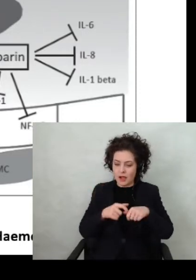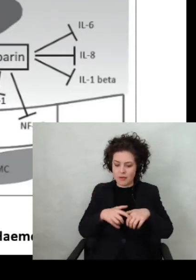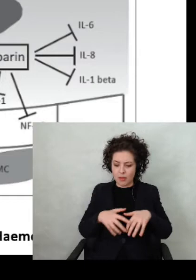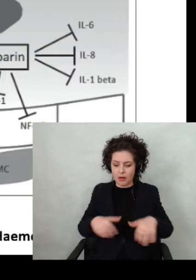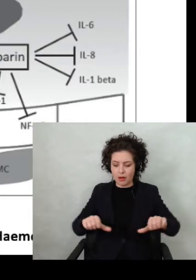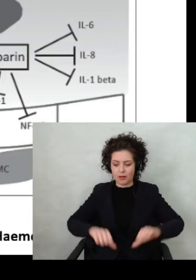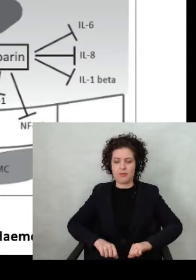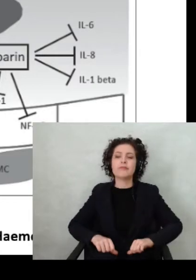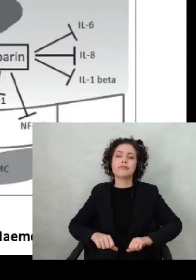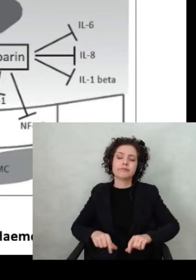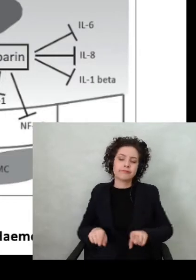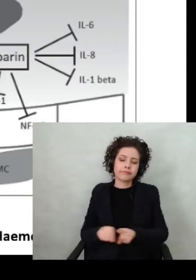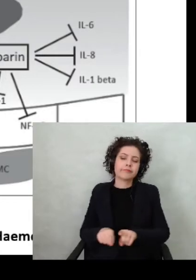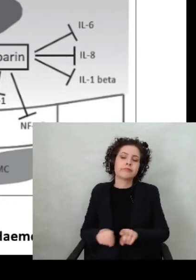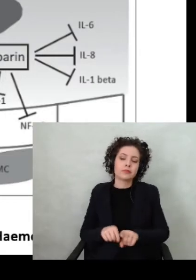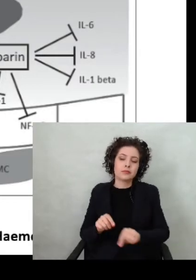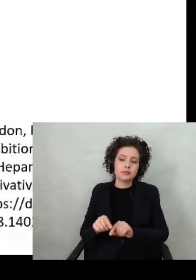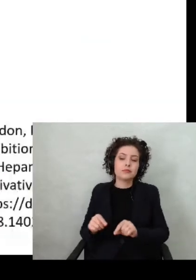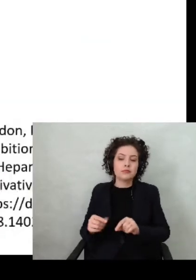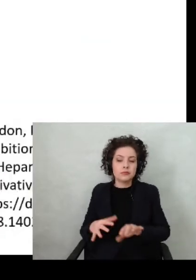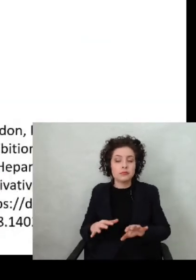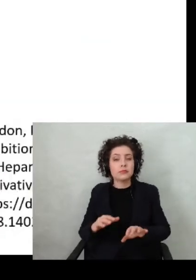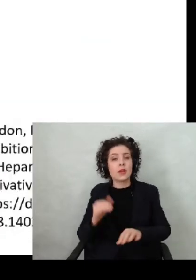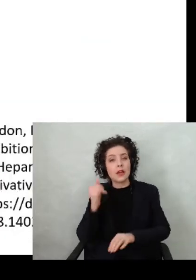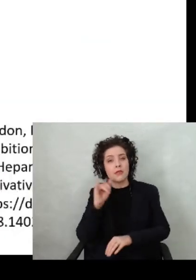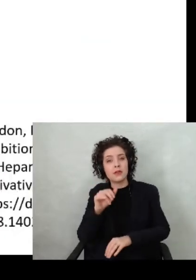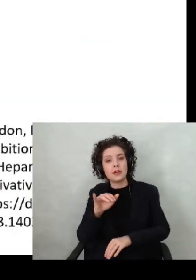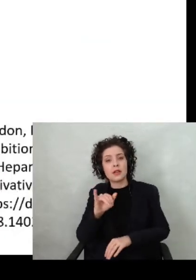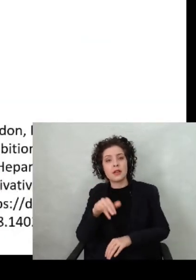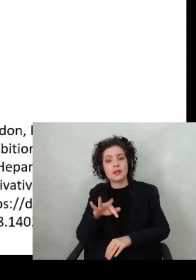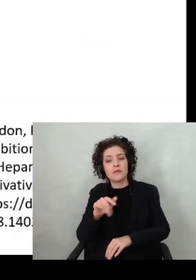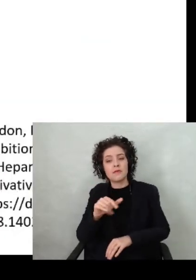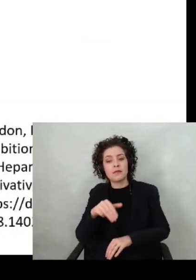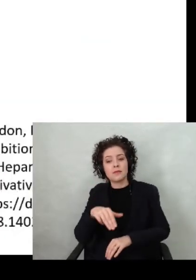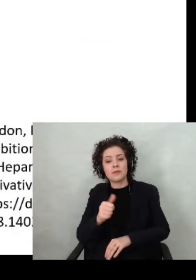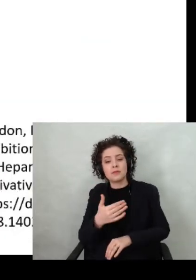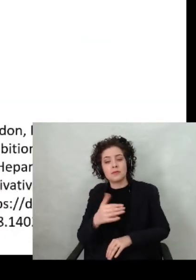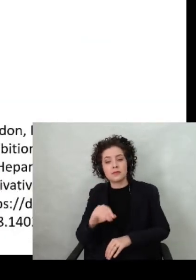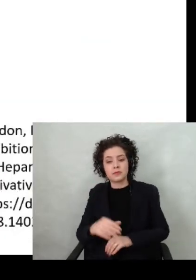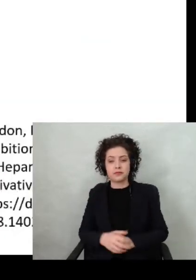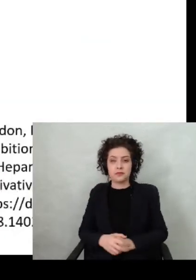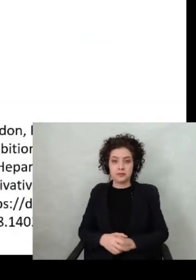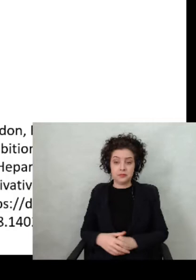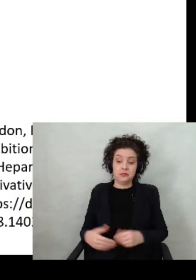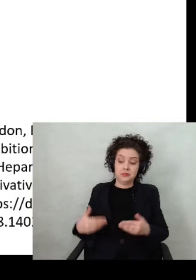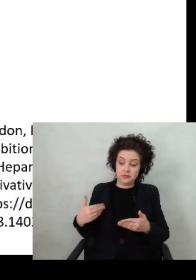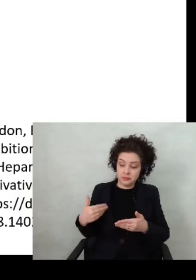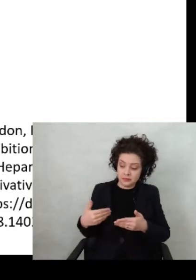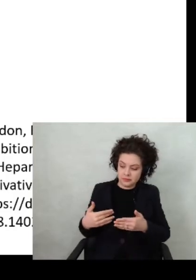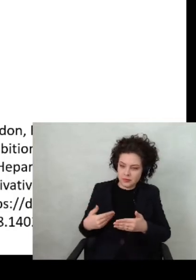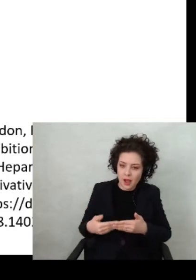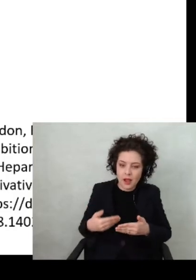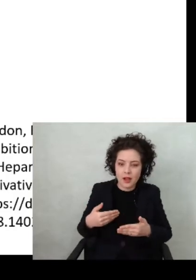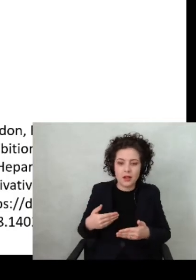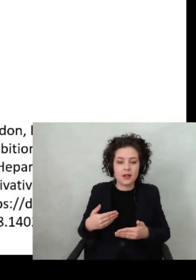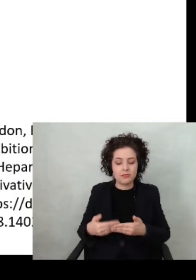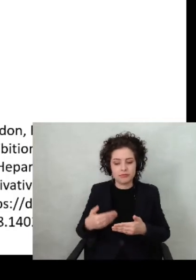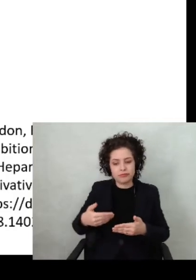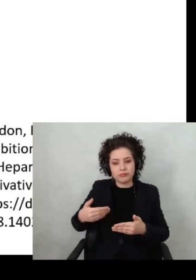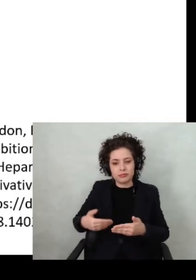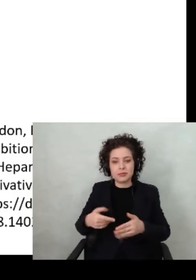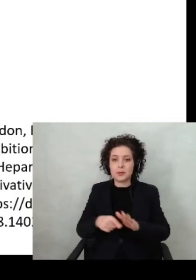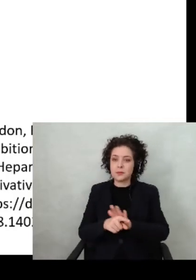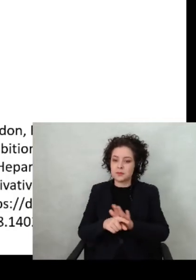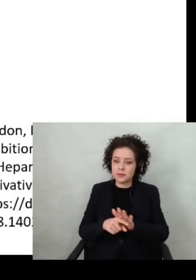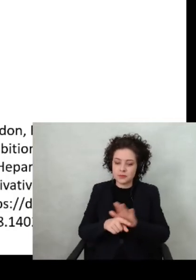também é um efeito anti-inflamatório. Além disso, mais recentemente, tem sido estudado, né, tem sido avaliada a